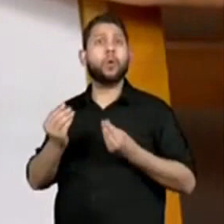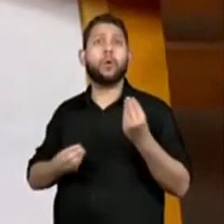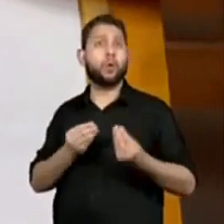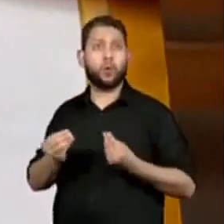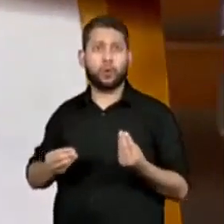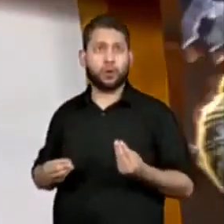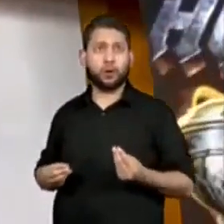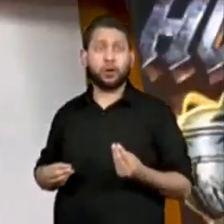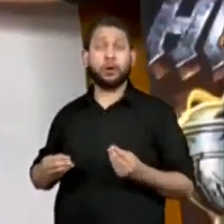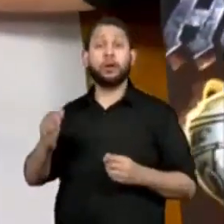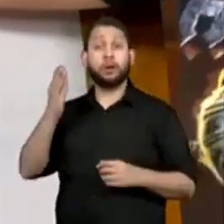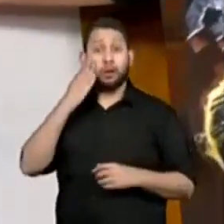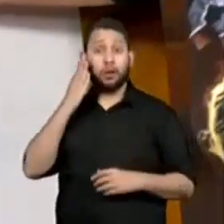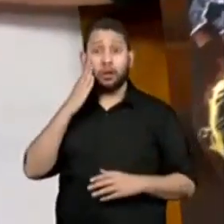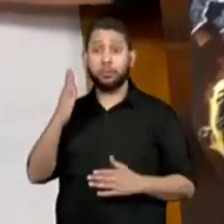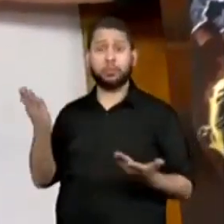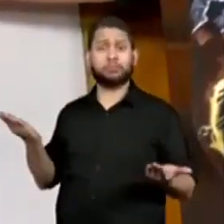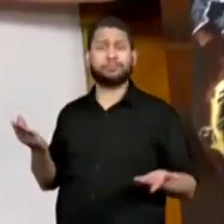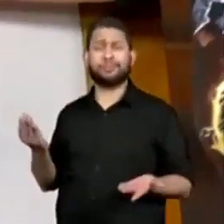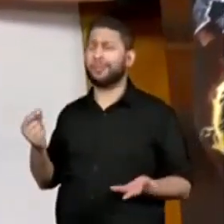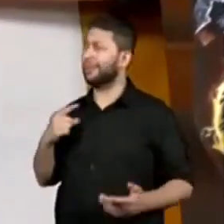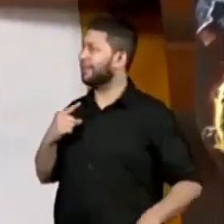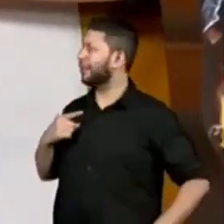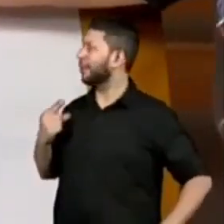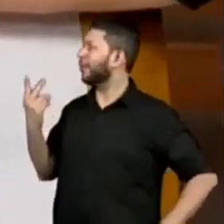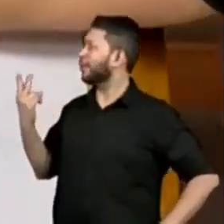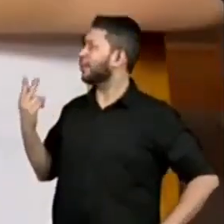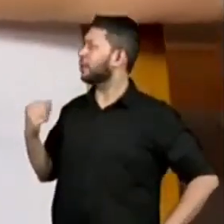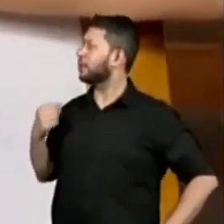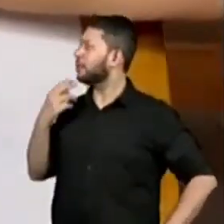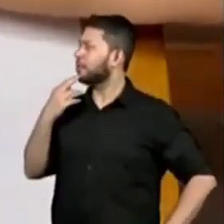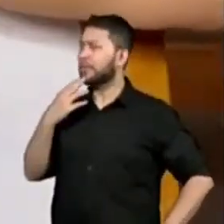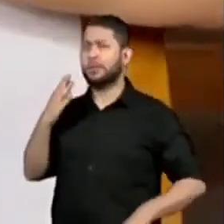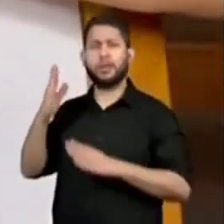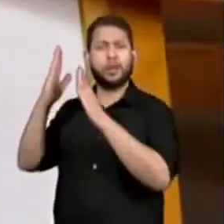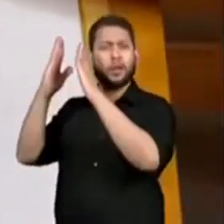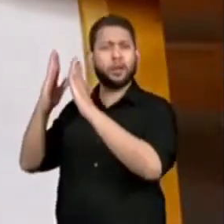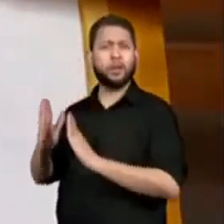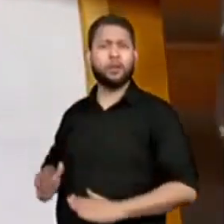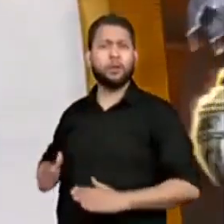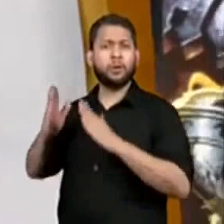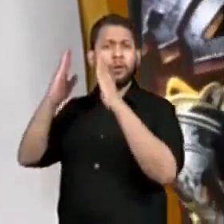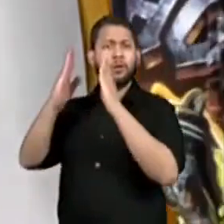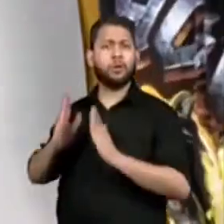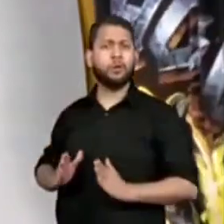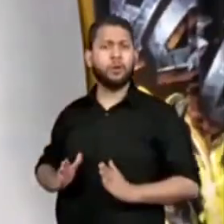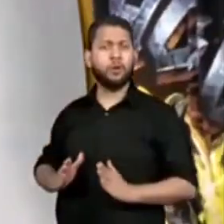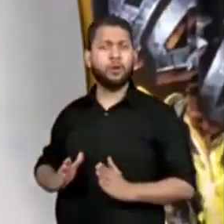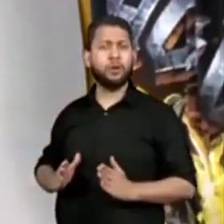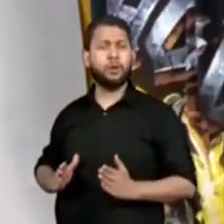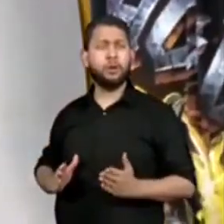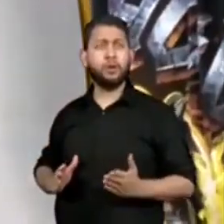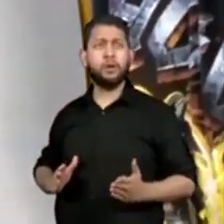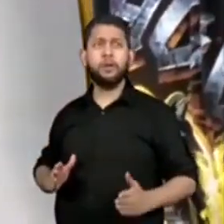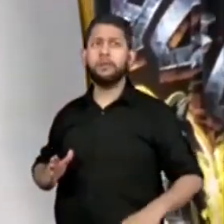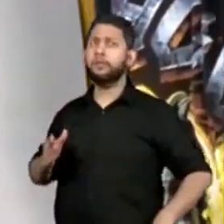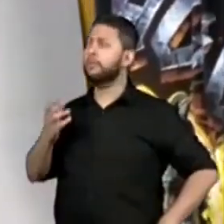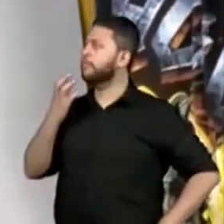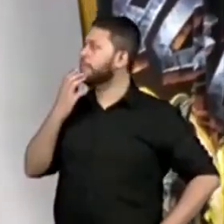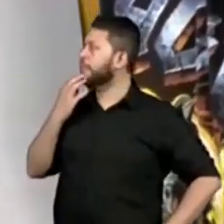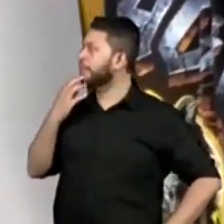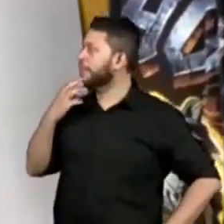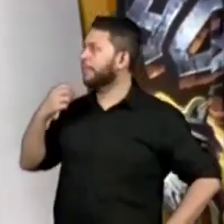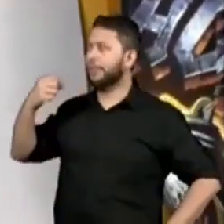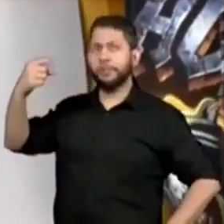faço isso aqui lembra das Freiras eu só tenho duas aí se não falar assim professora pera aí você tá maluca só tem duas ó